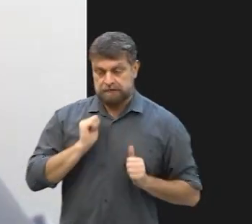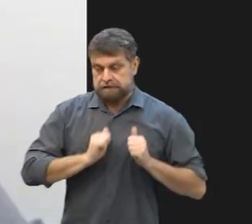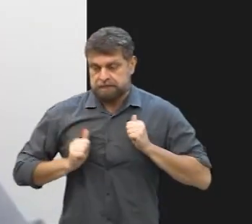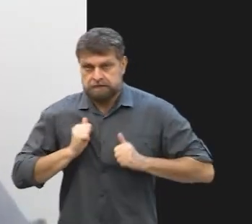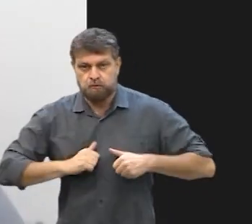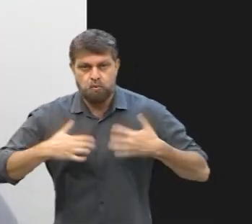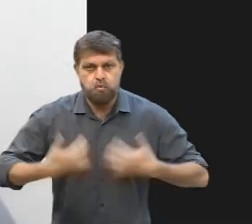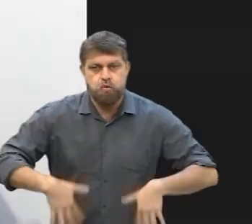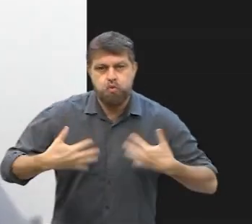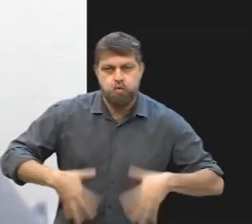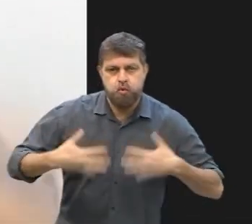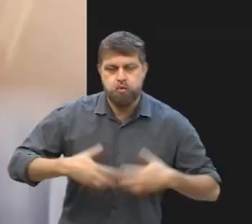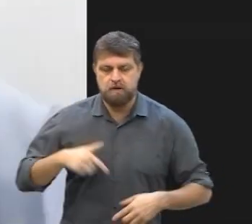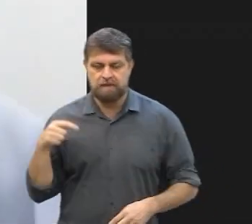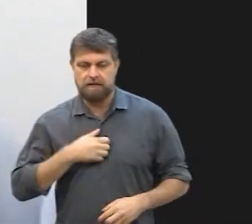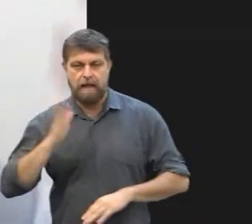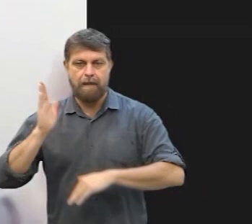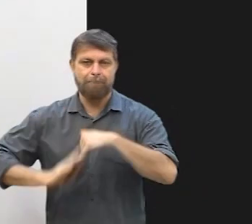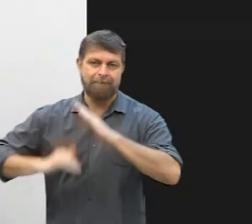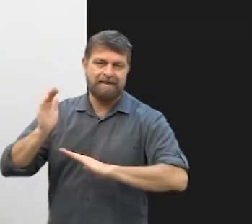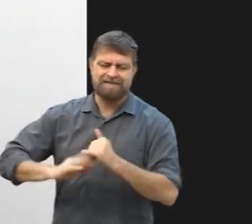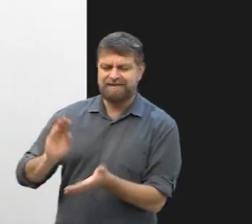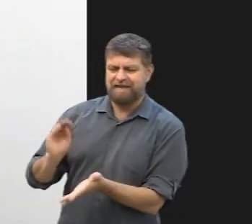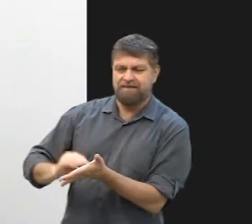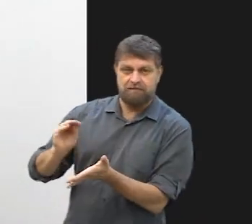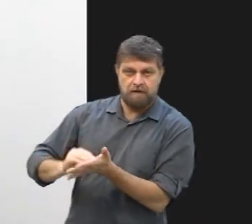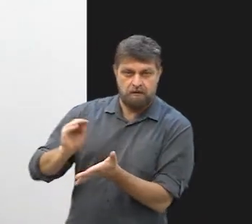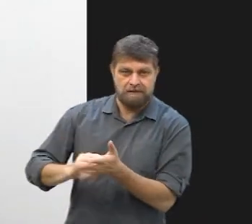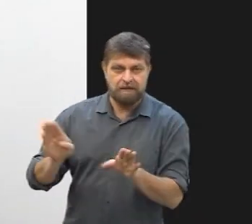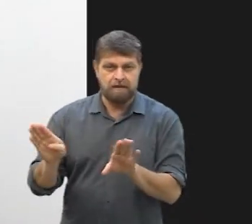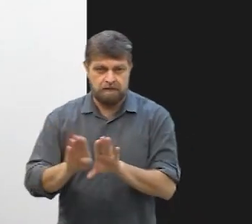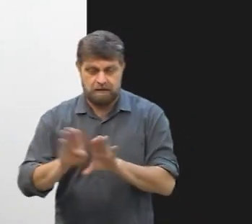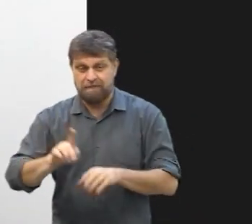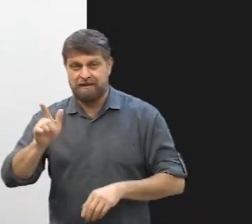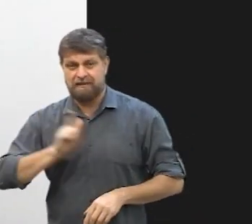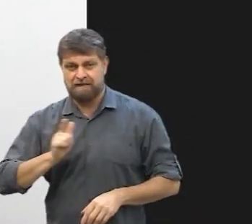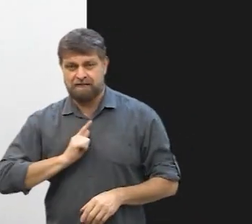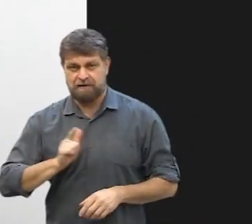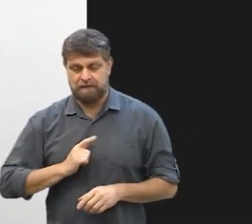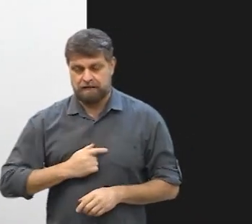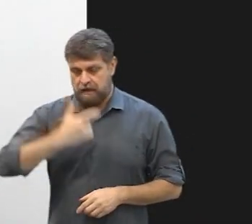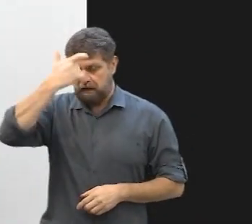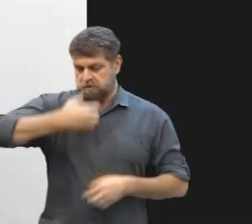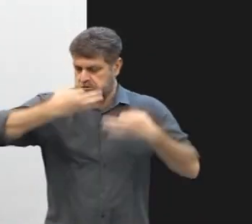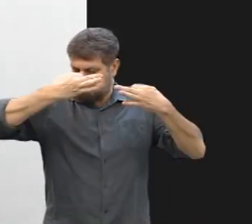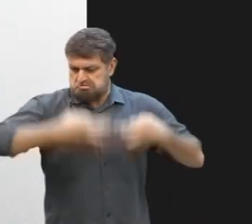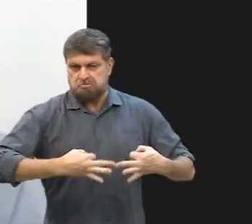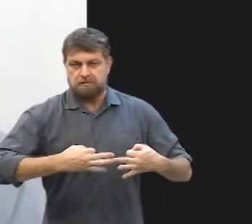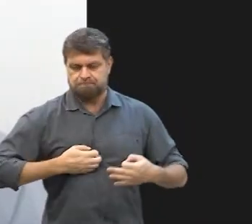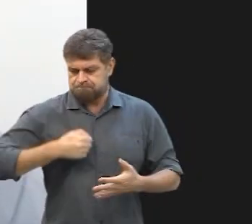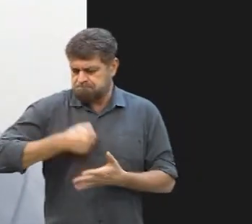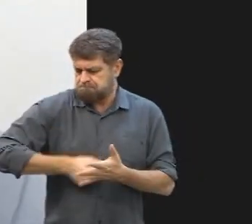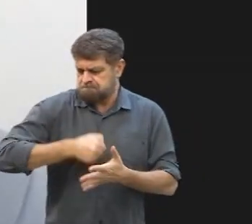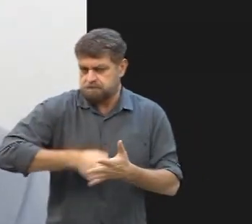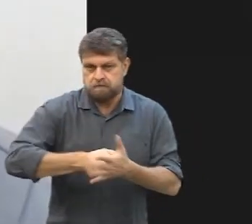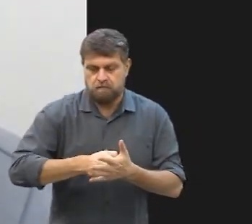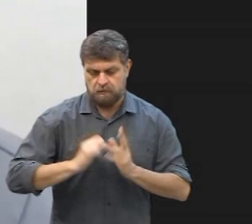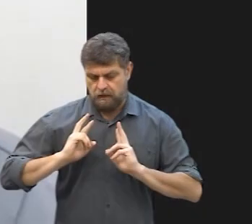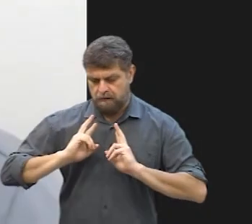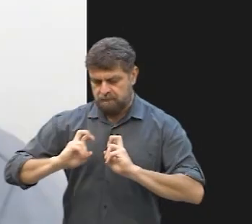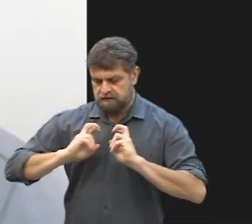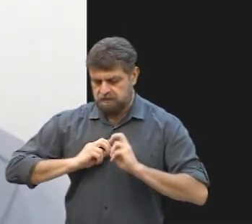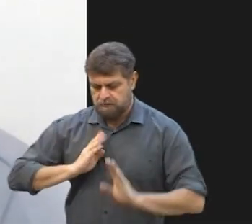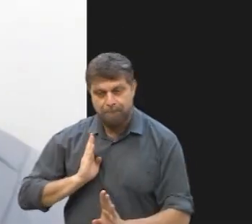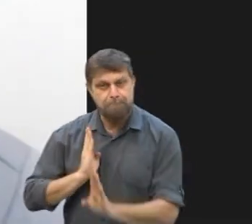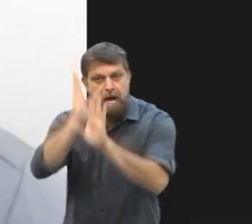são os transtornos de ansiedade, a falta de prática e, às vezes, esse traço de perfeccionismo. Quando ela